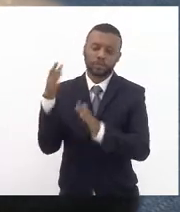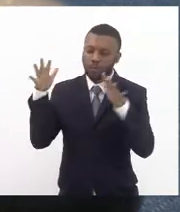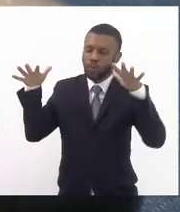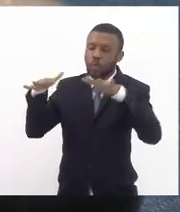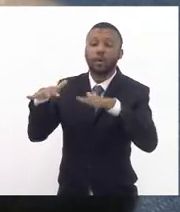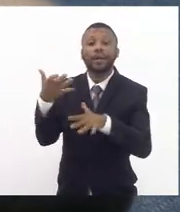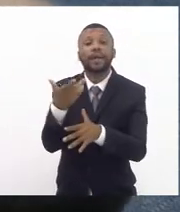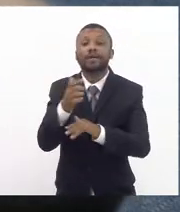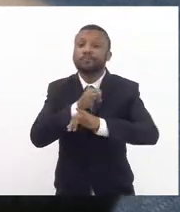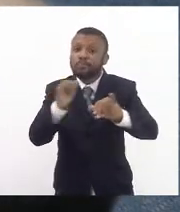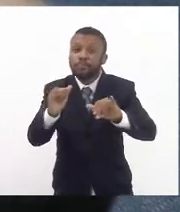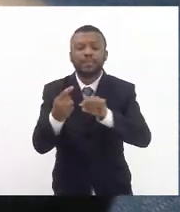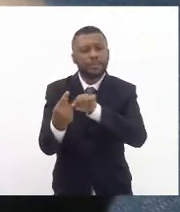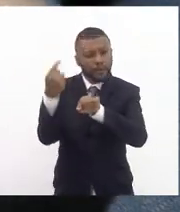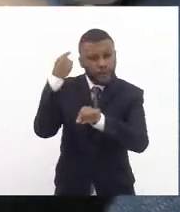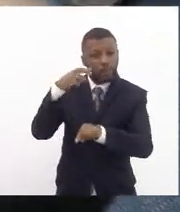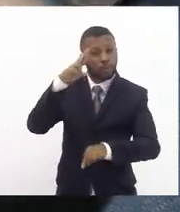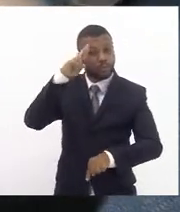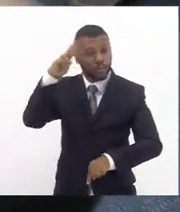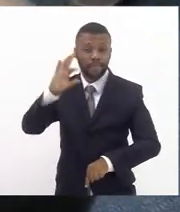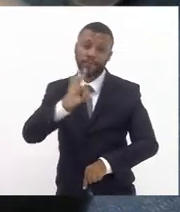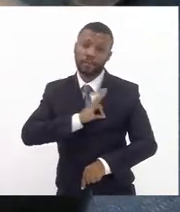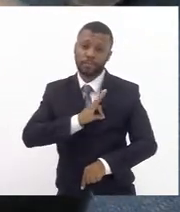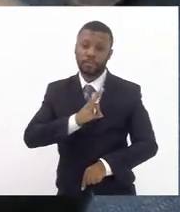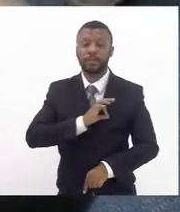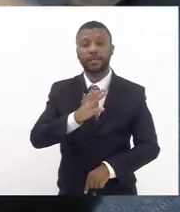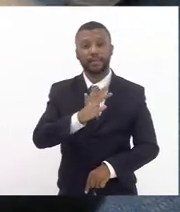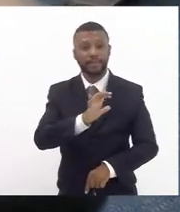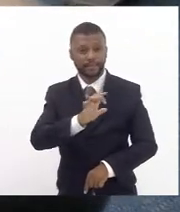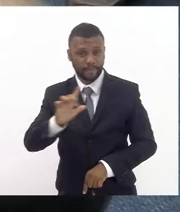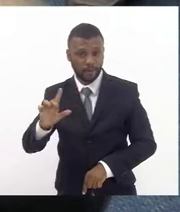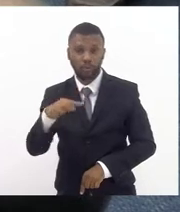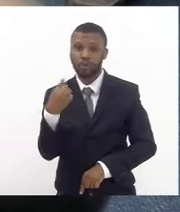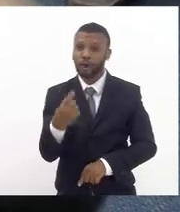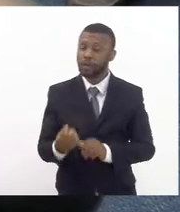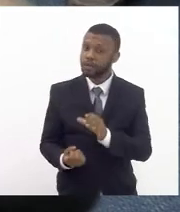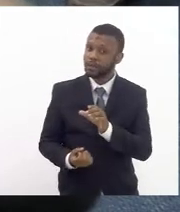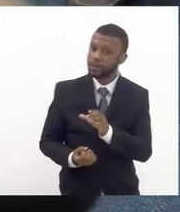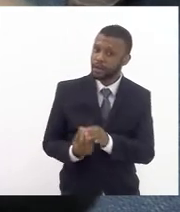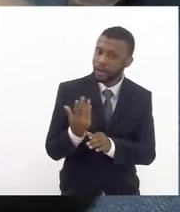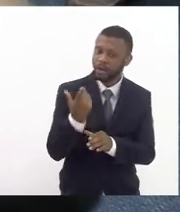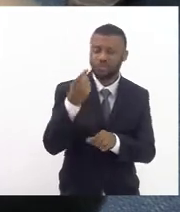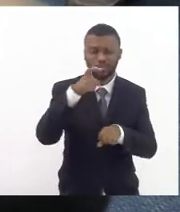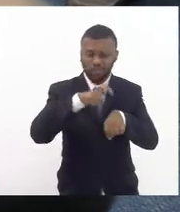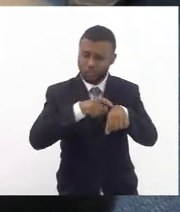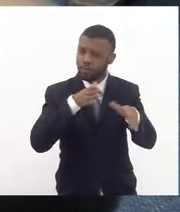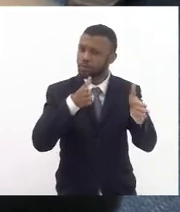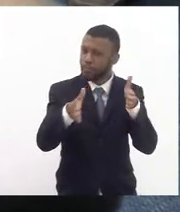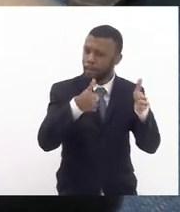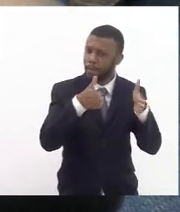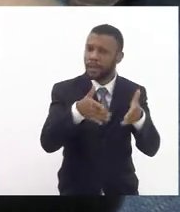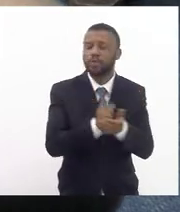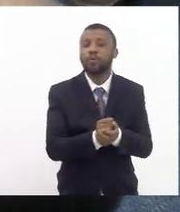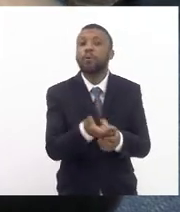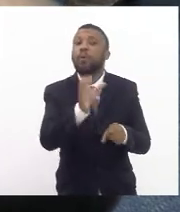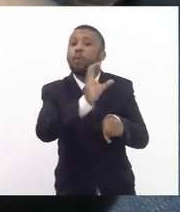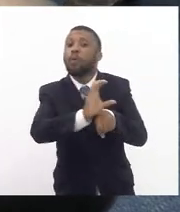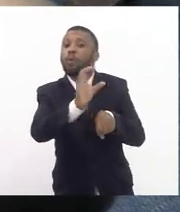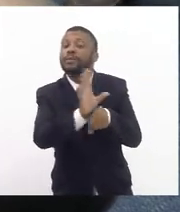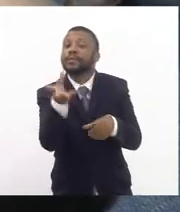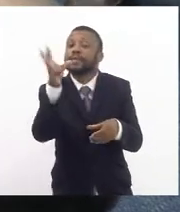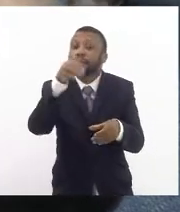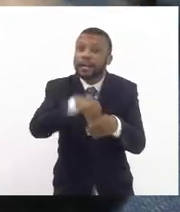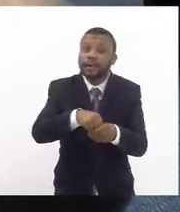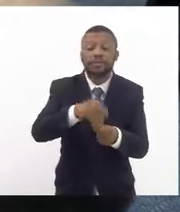que, na minha época, como chefe da Polícia Civil, nós inserimos, num determinado momento, um curso dentro da